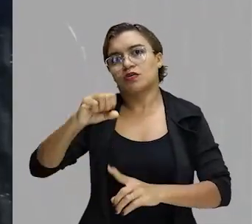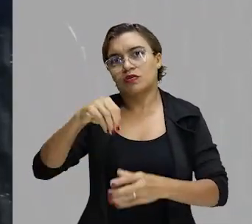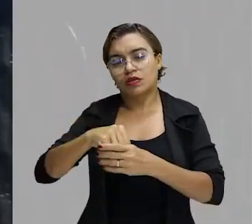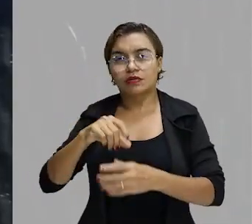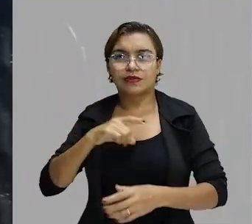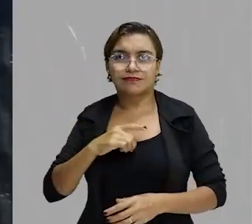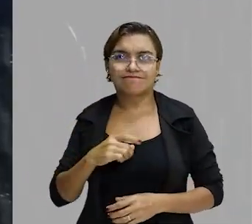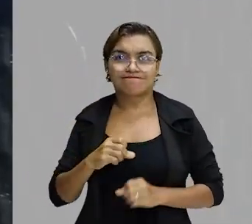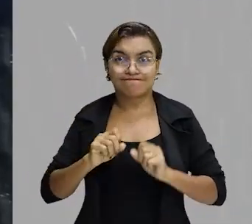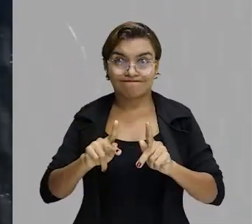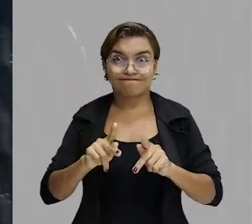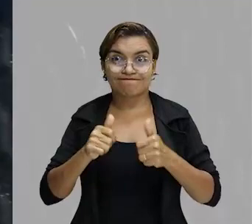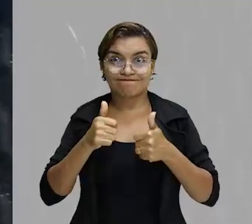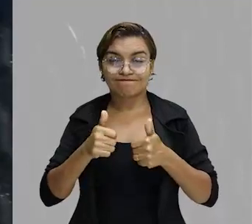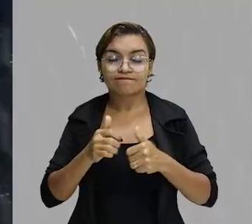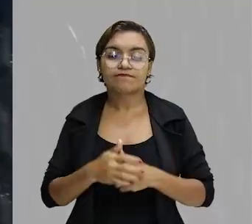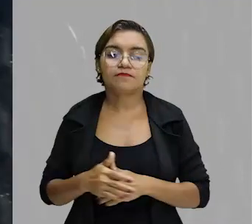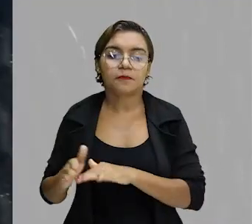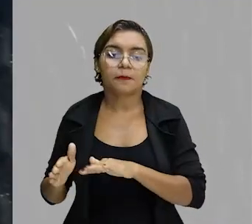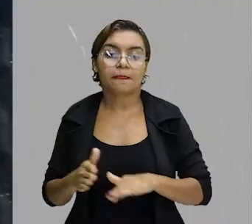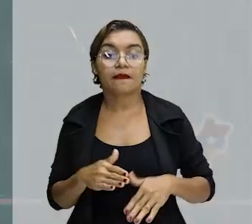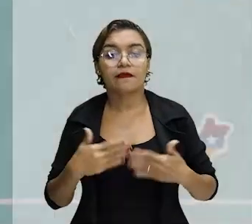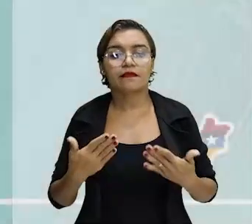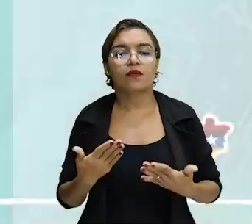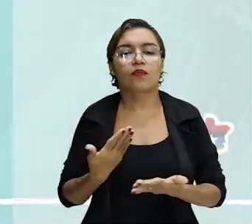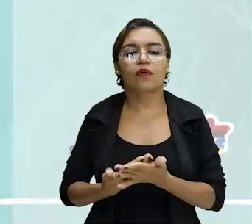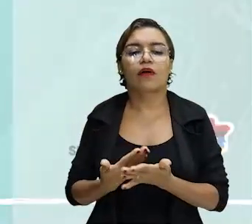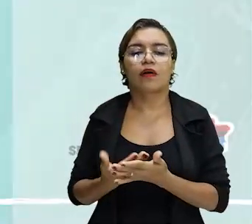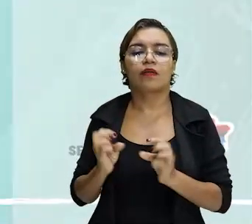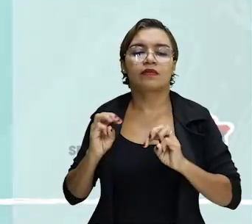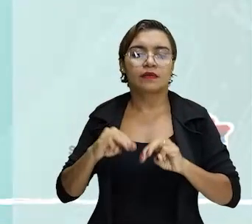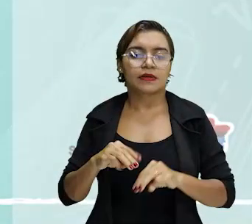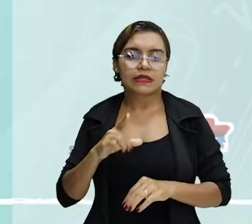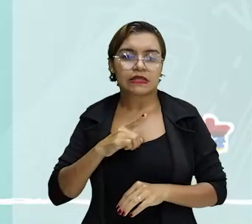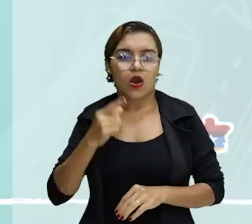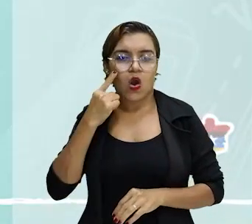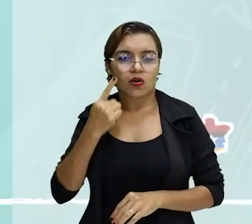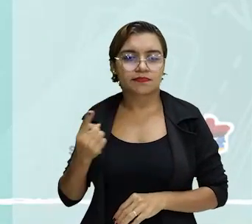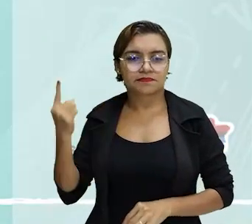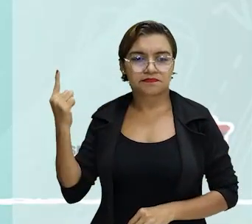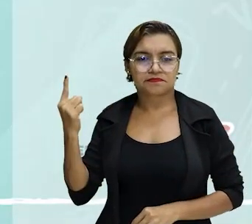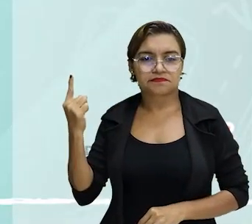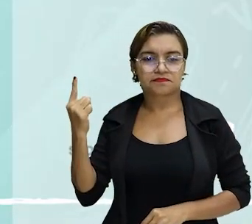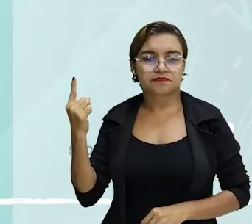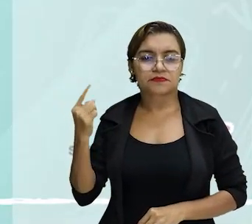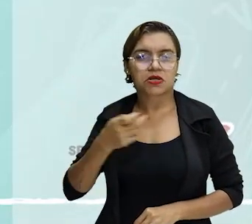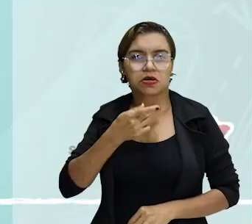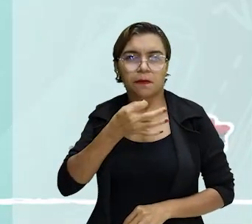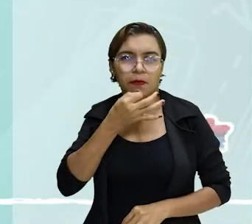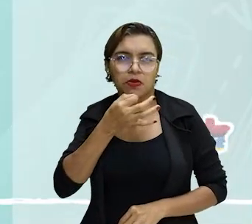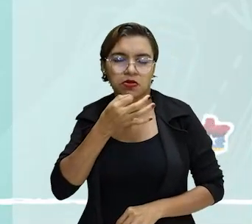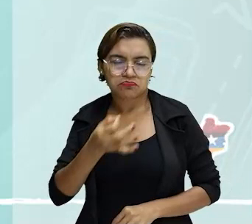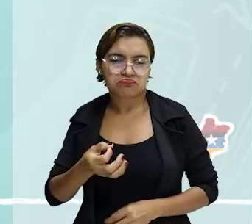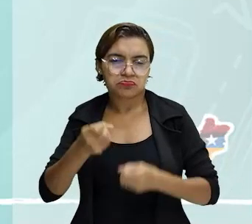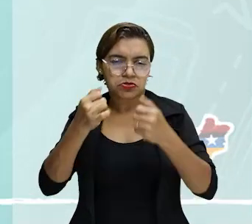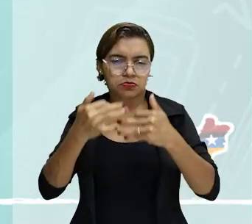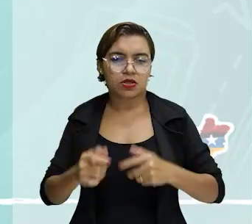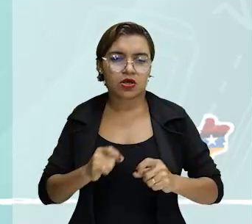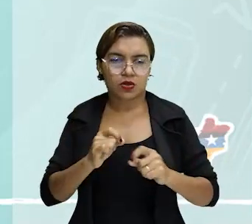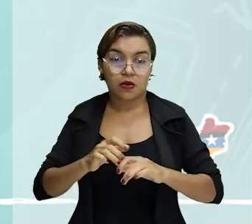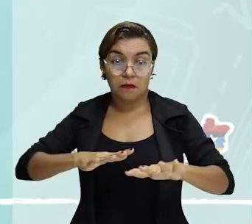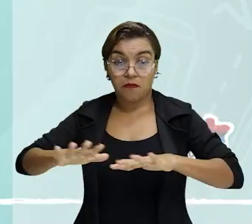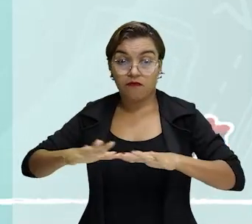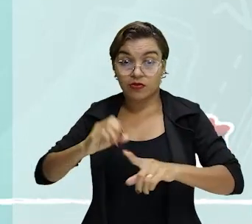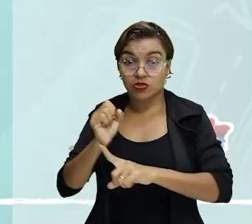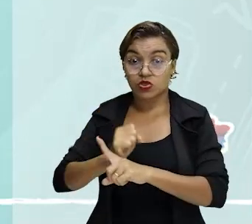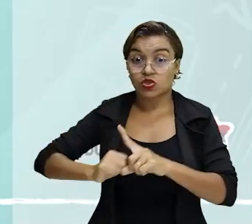Sacou a diferença, né? E aí, para a gente poder fechar, tem mais esse trecho aqui do Alan Turing. Ele fala o seguinte: os movimentos